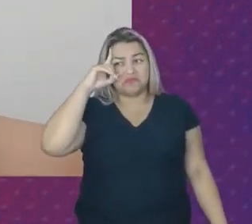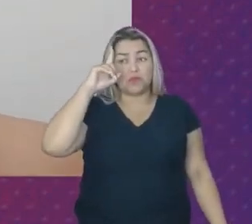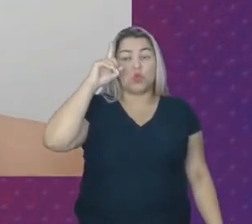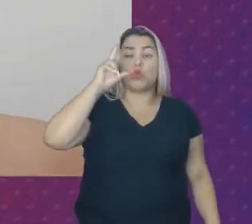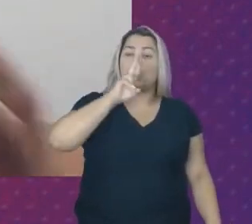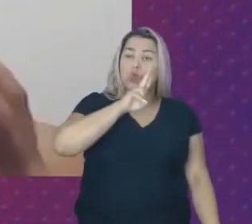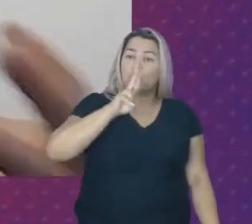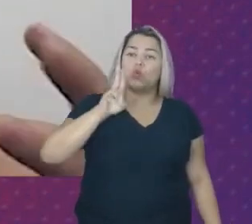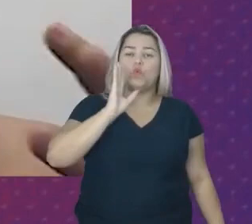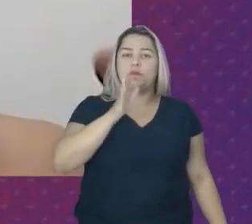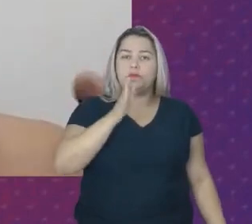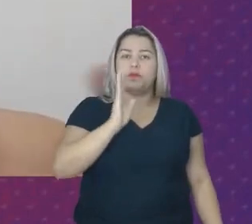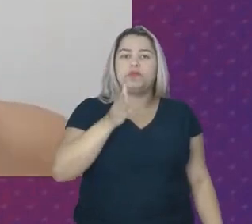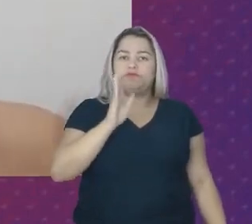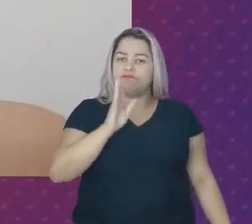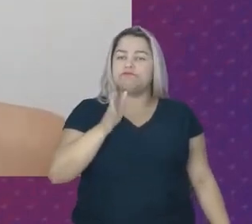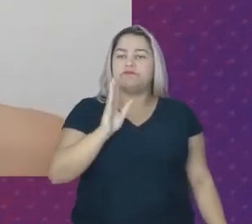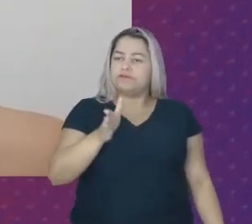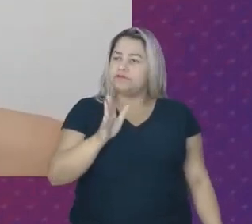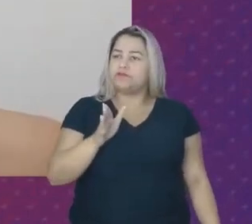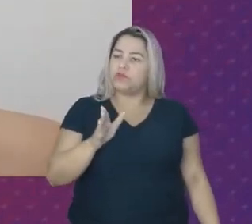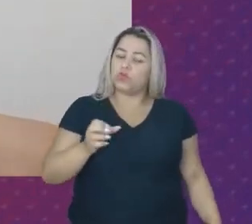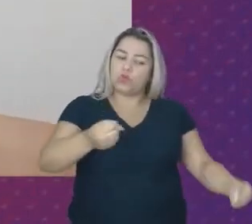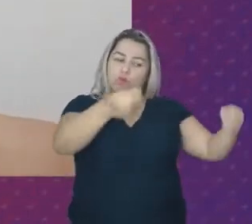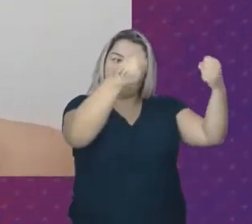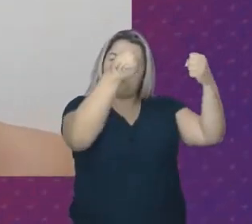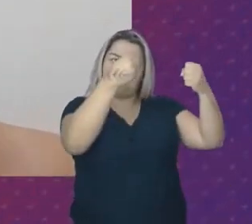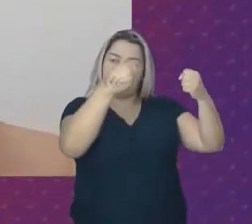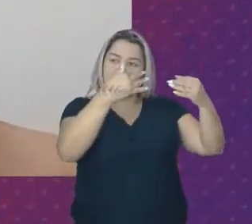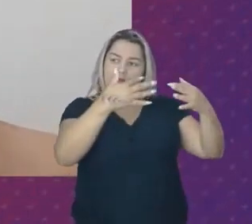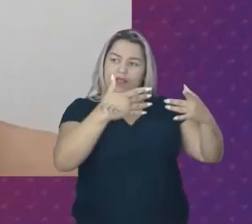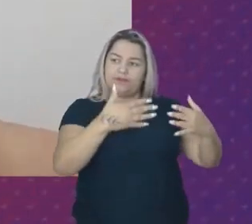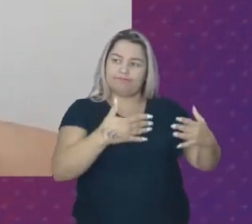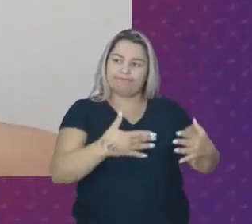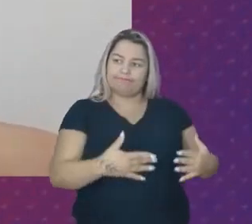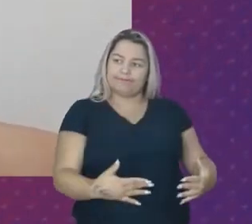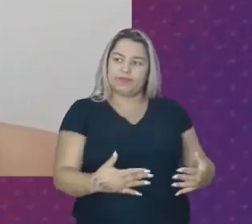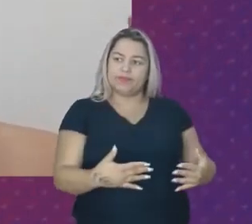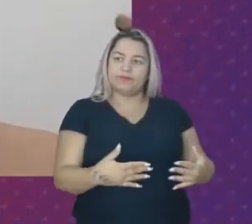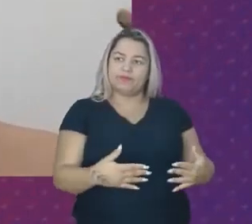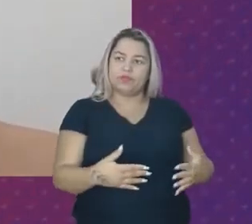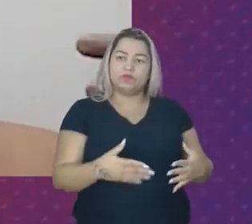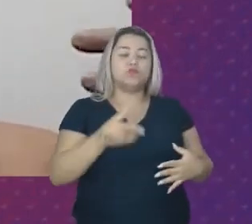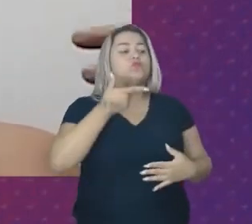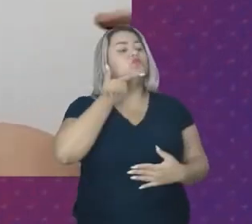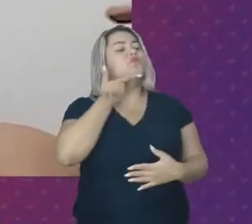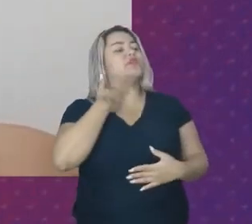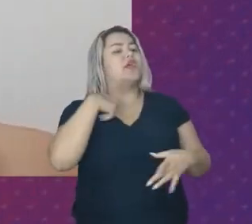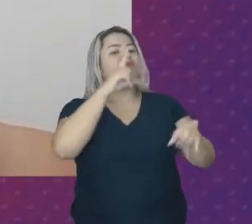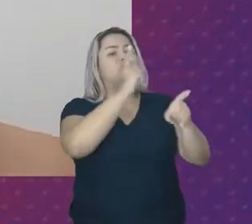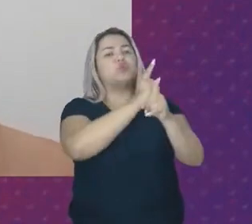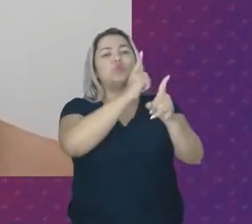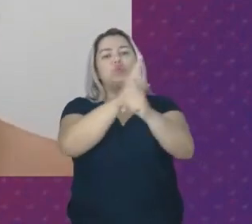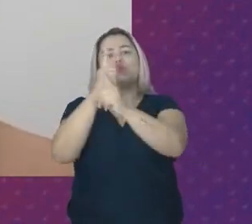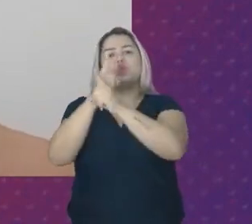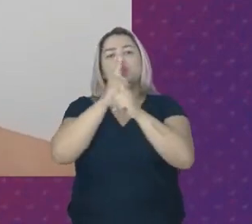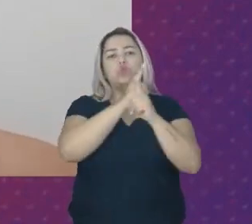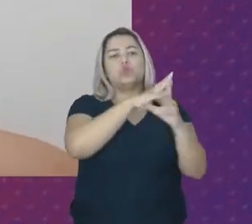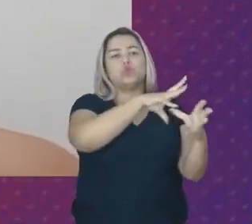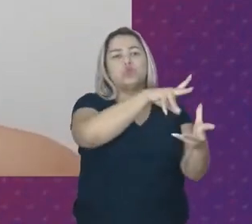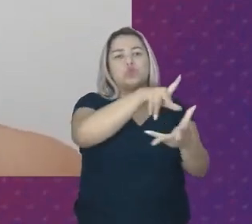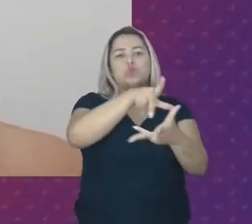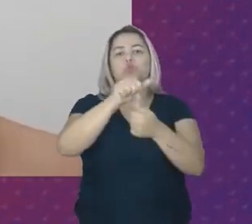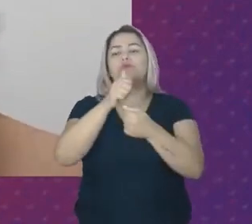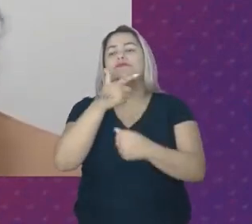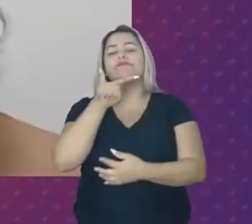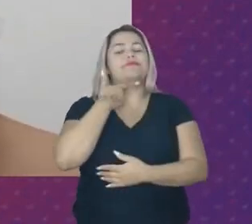nome ele já carrega consigo uma explicação, né, aquela vontade de descobrir o mundo, de criar